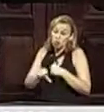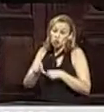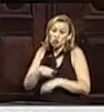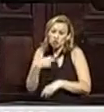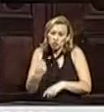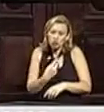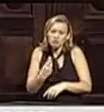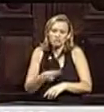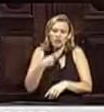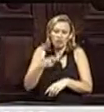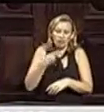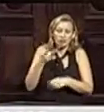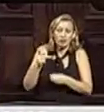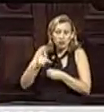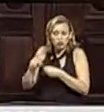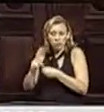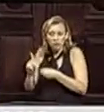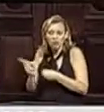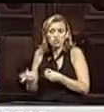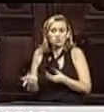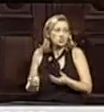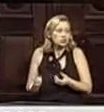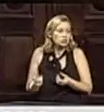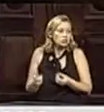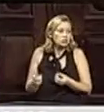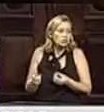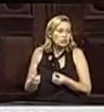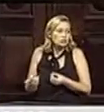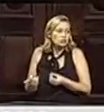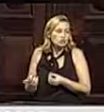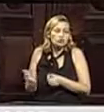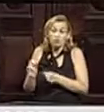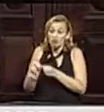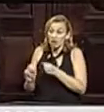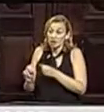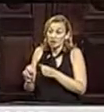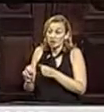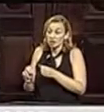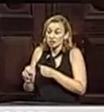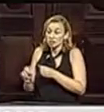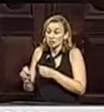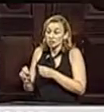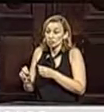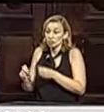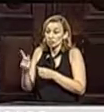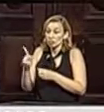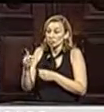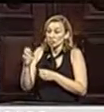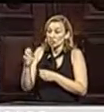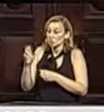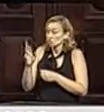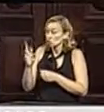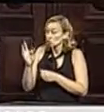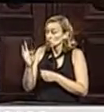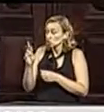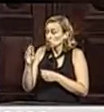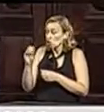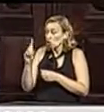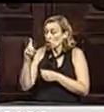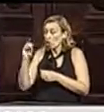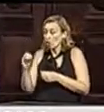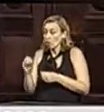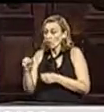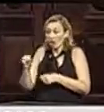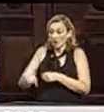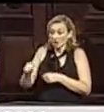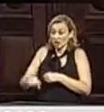aqui. A Petrobras produz o petróleo aqui, na sua grande maioria, mais de 70% da produção da Petrobras é Rio